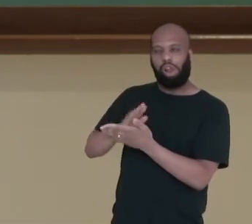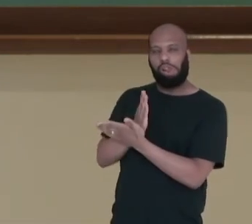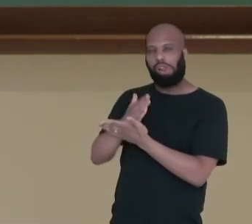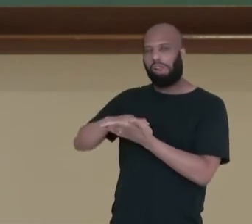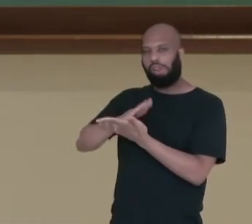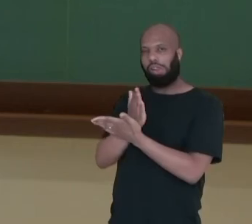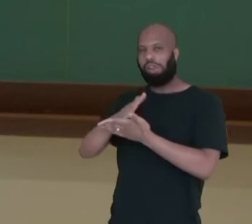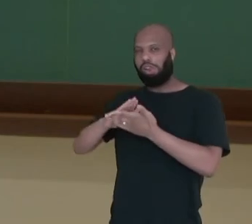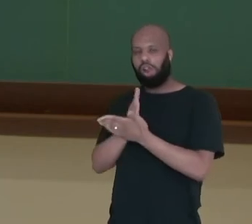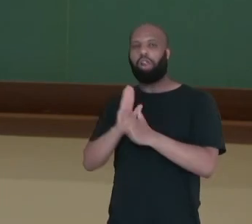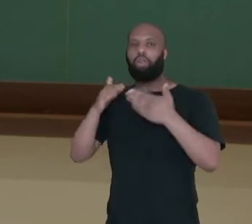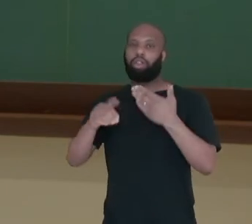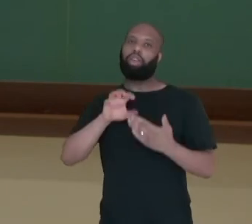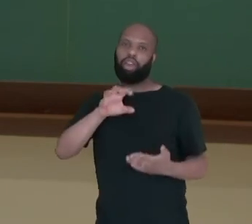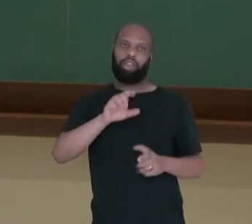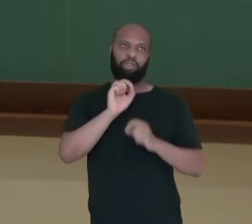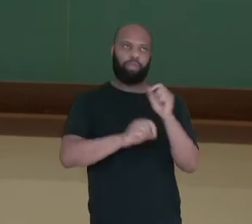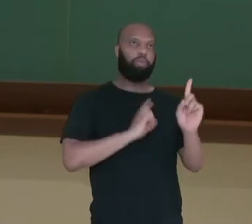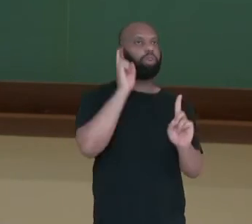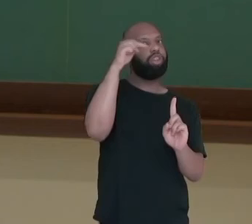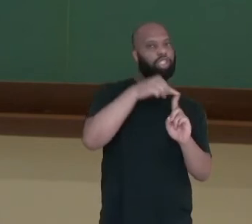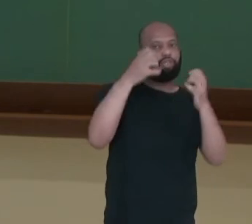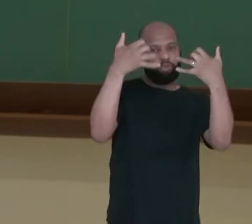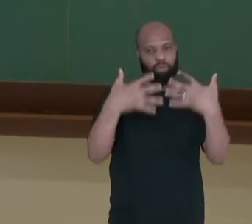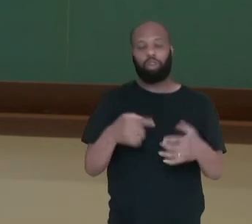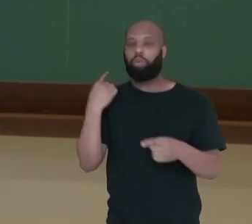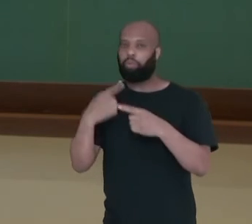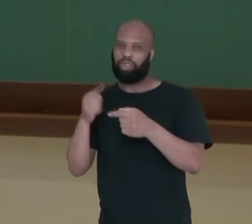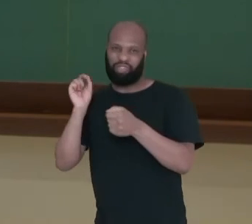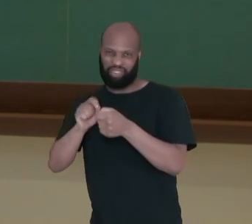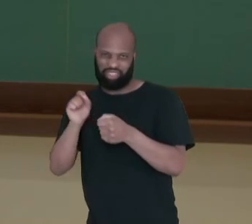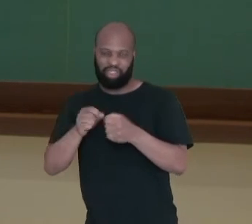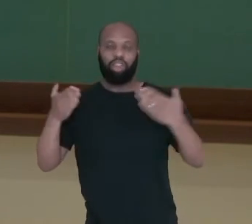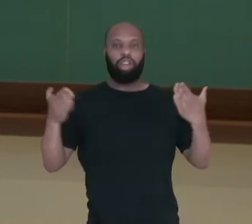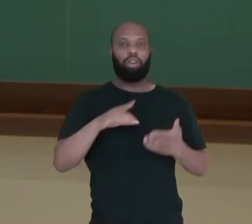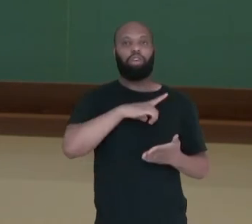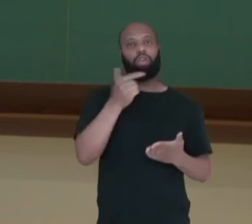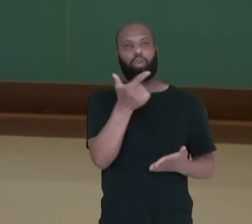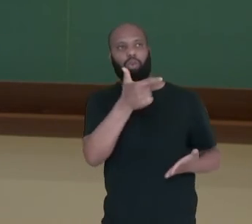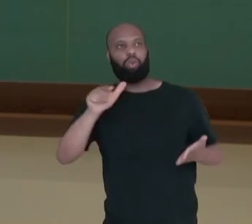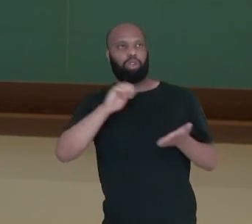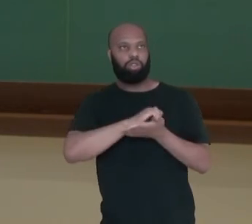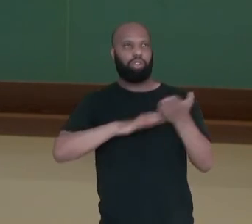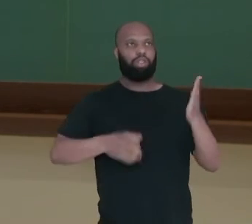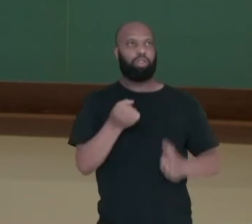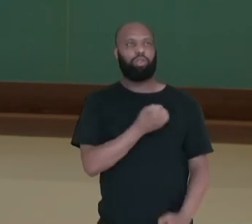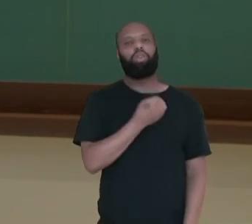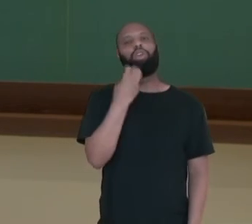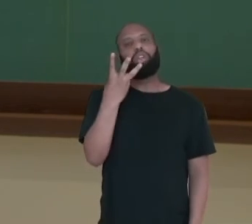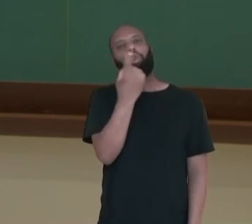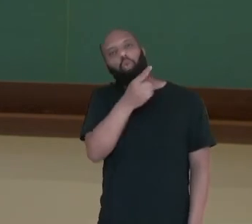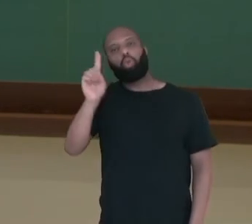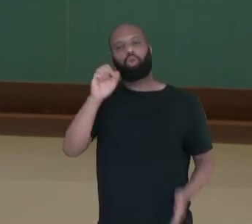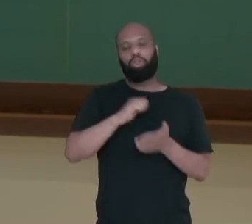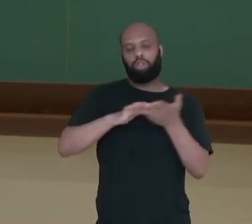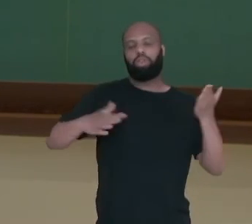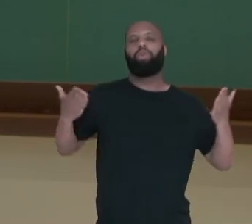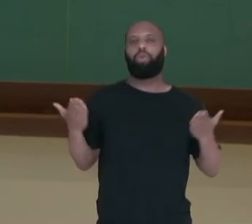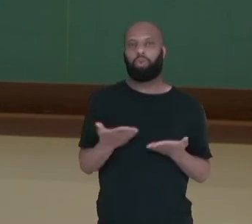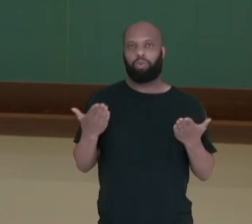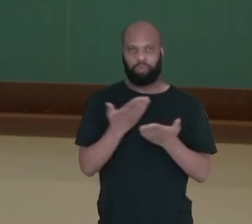Daí a ideia de que os fins justificam os meios. Vamos aqui então para mais uma atividade, nossa última